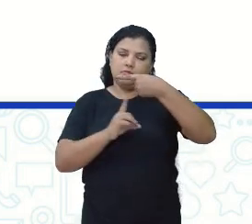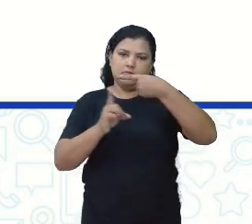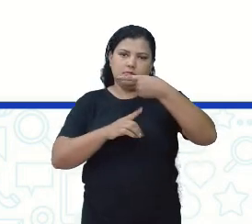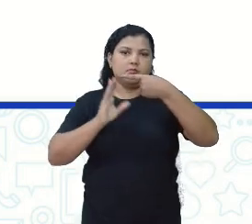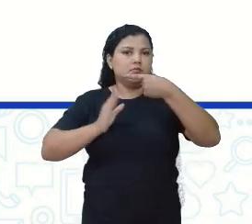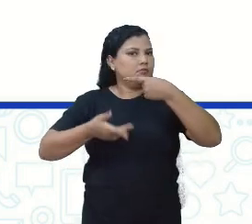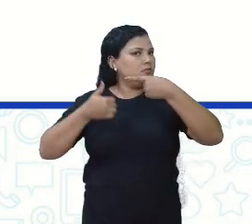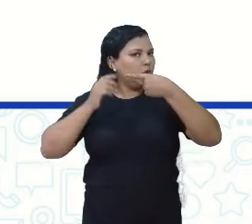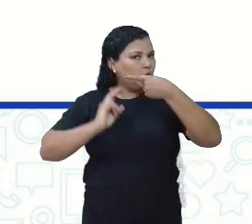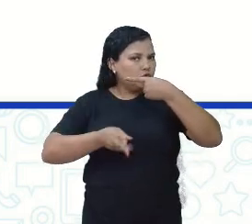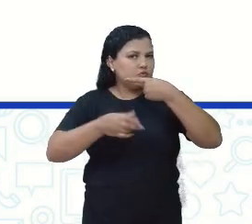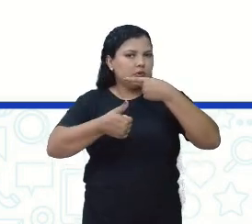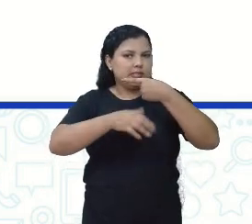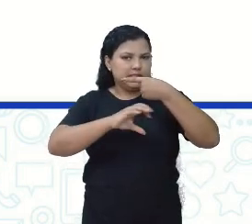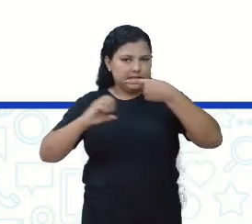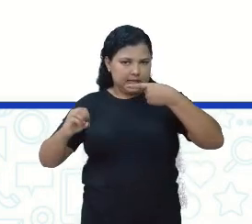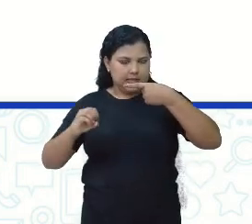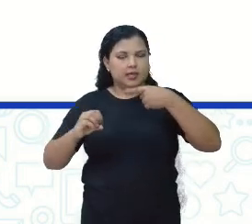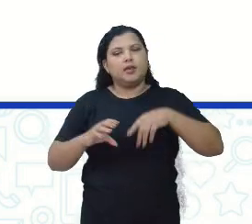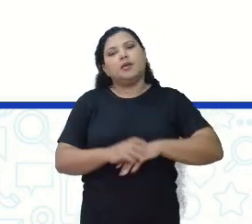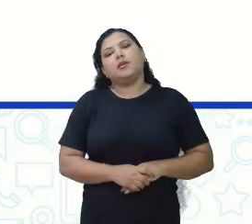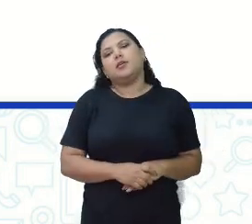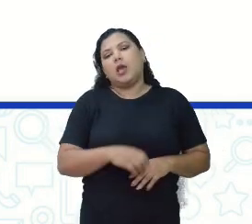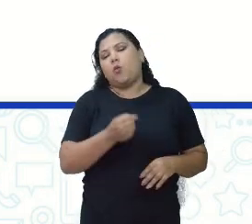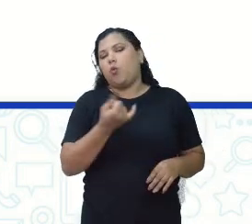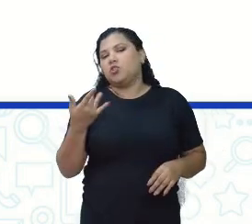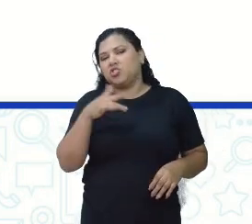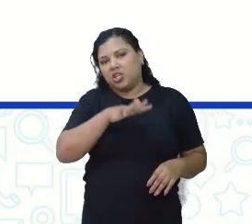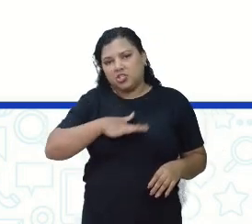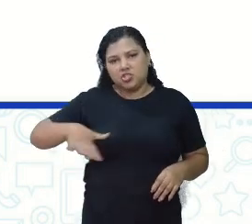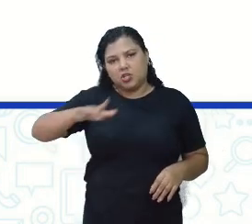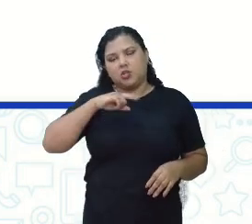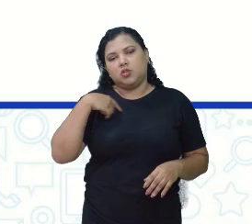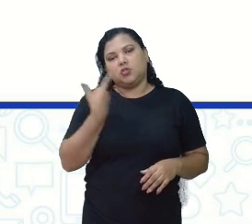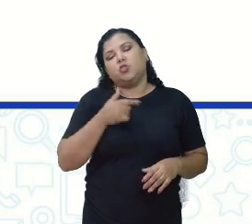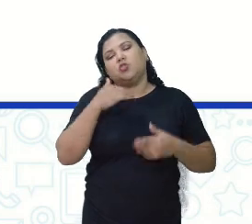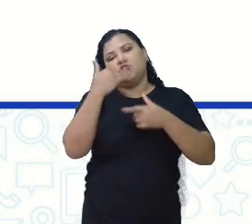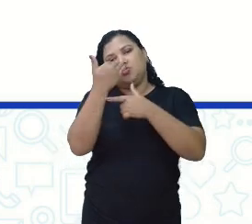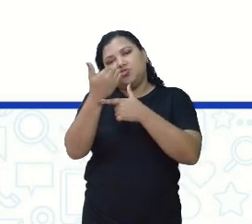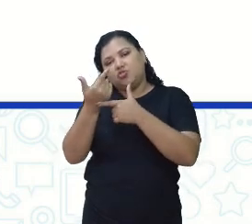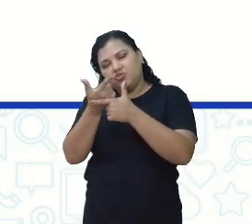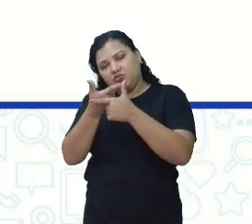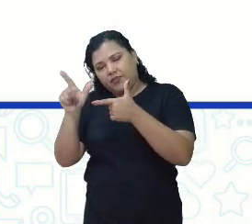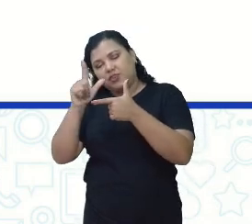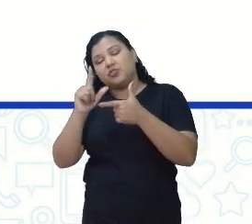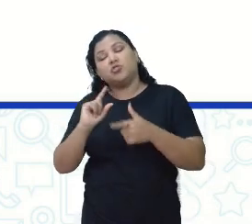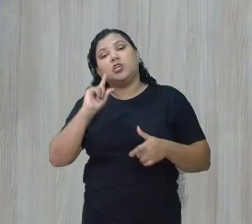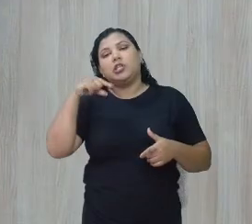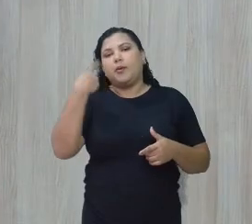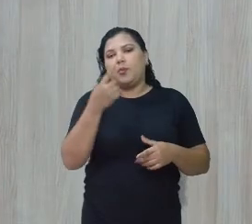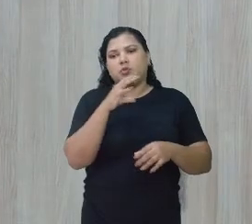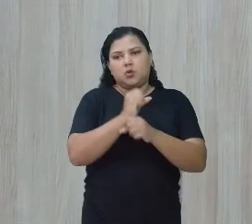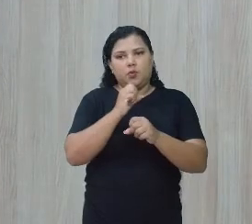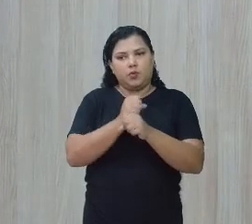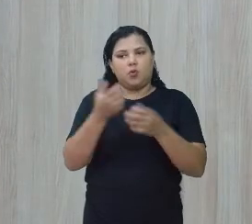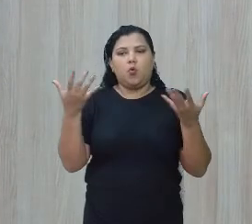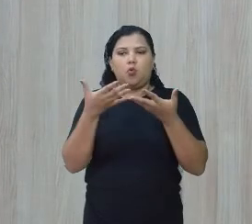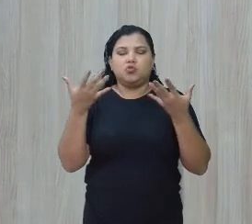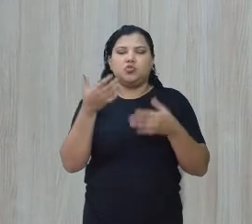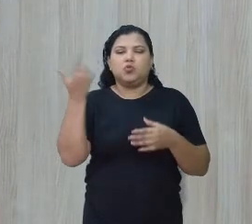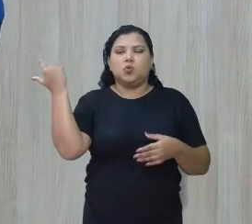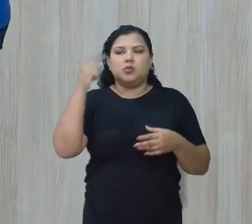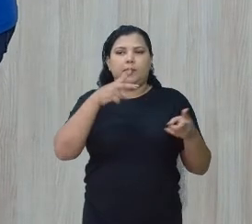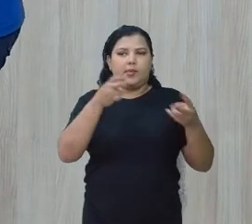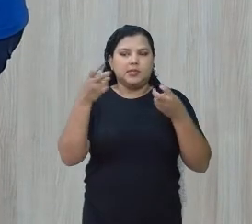é fixo, né? Ele é o 100, que vai ser a quantidade de partes totais que a gente divide uma coisa, e depois a gente vai fazer os outros cálculos. Hoje a gente